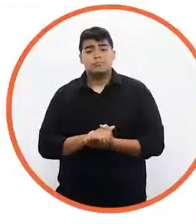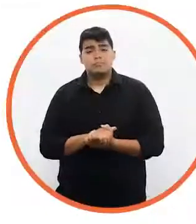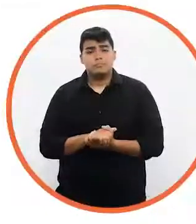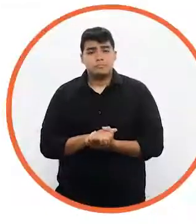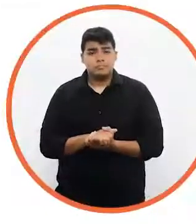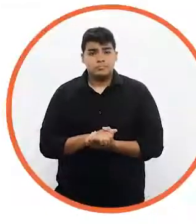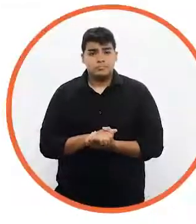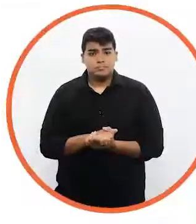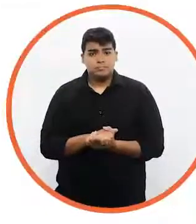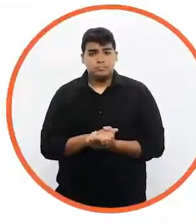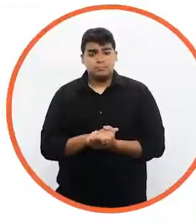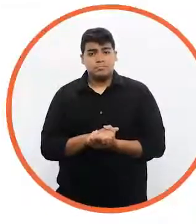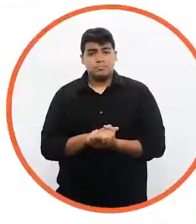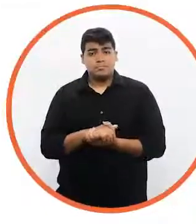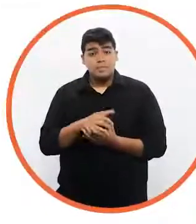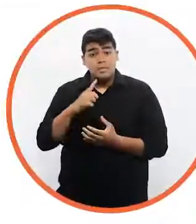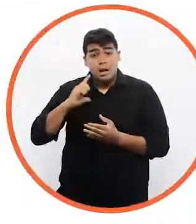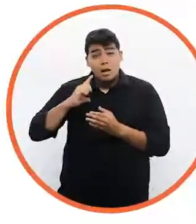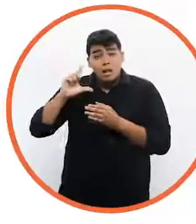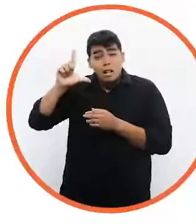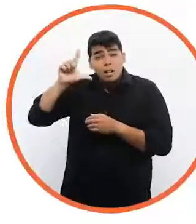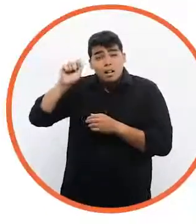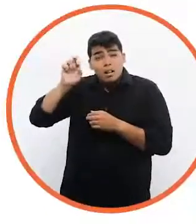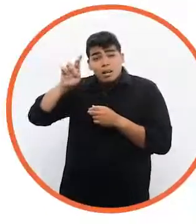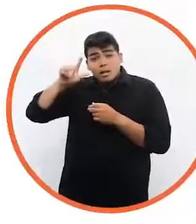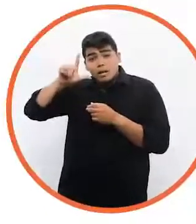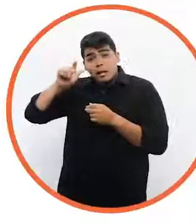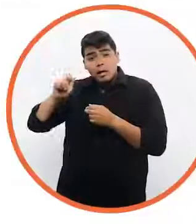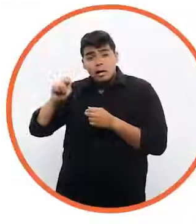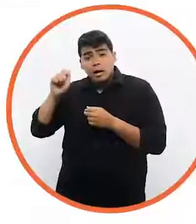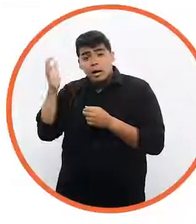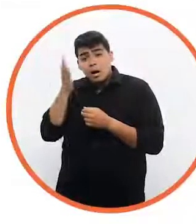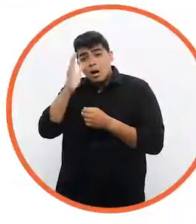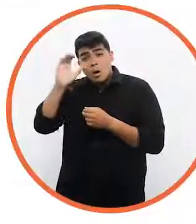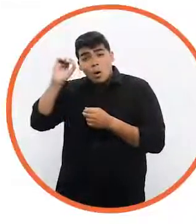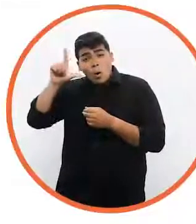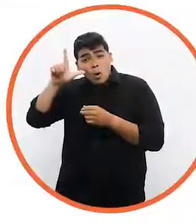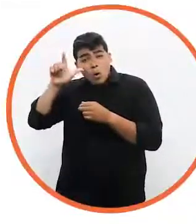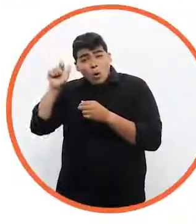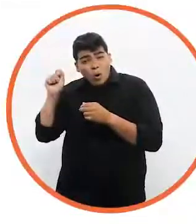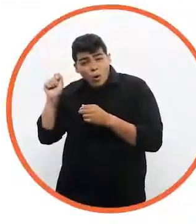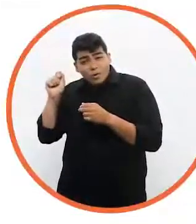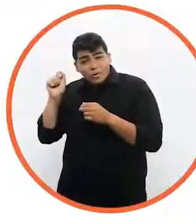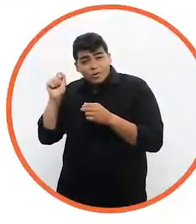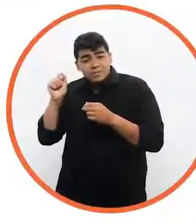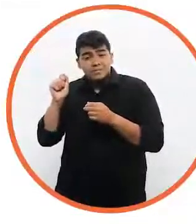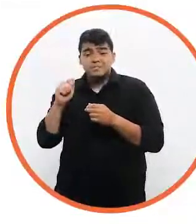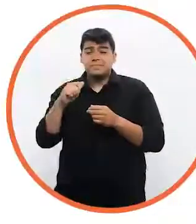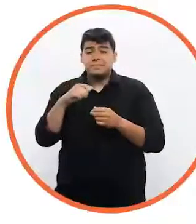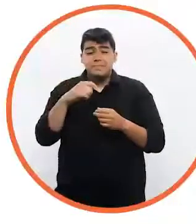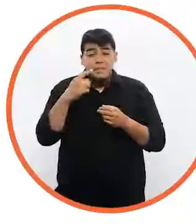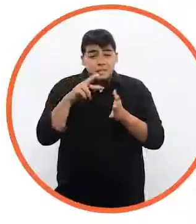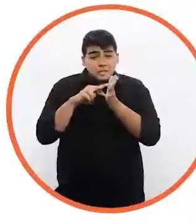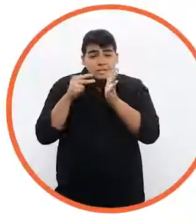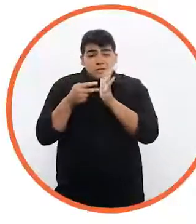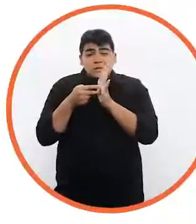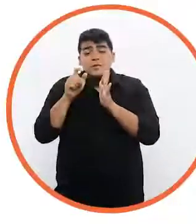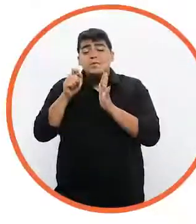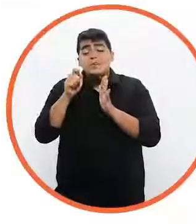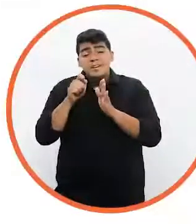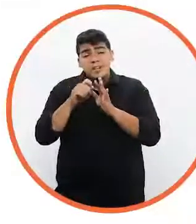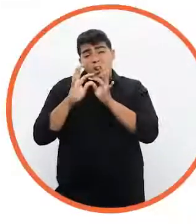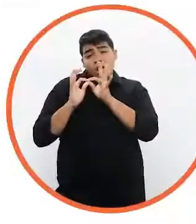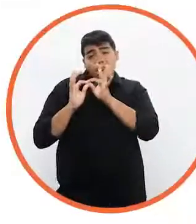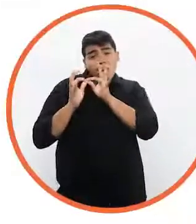seguinte: vê una larga cola en el paradero de los colectivos a Miraflores. Ou seja, vê